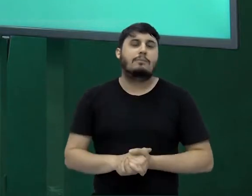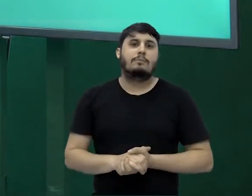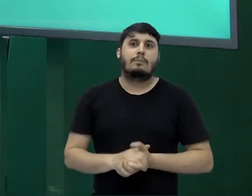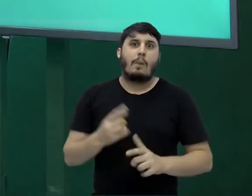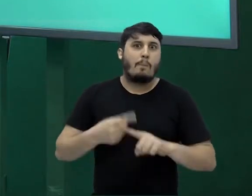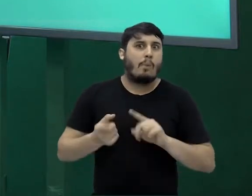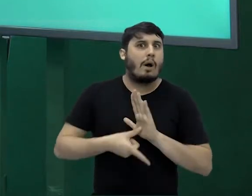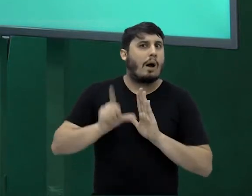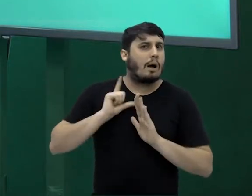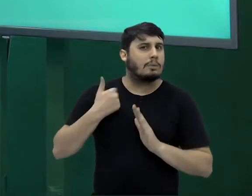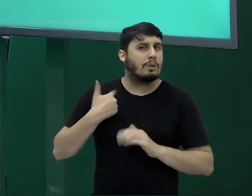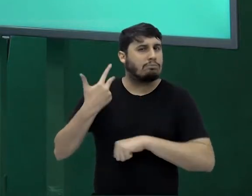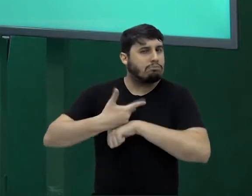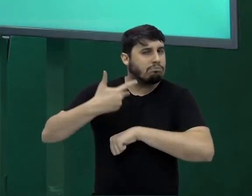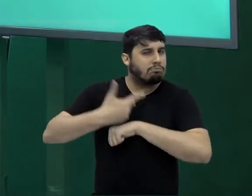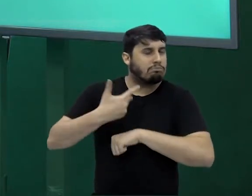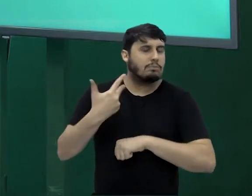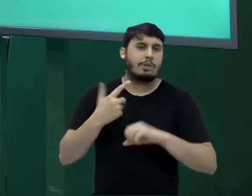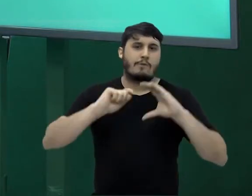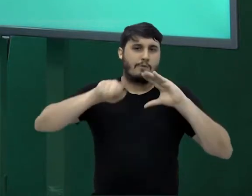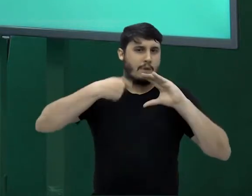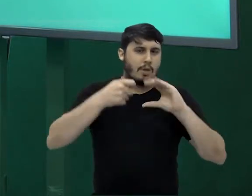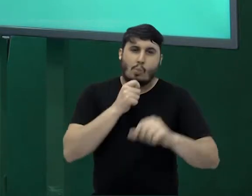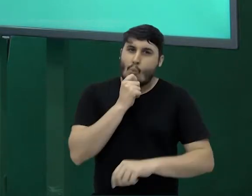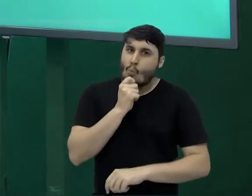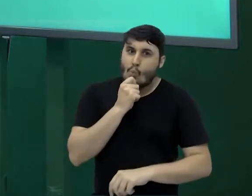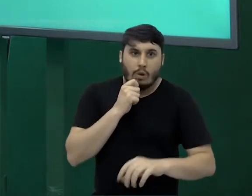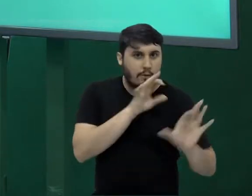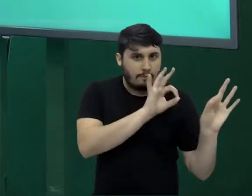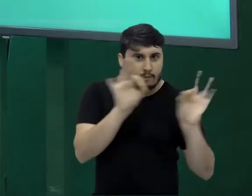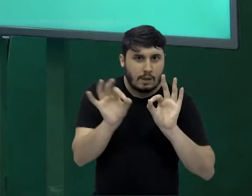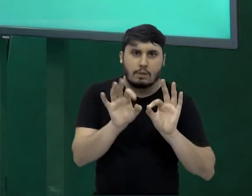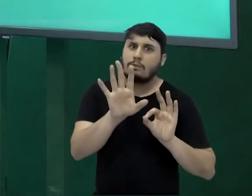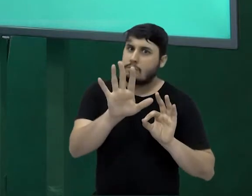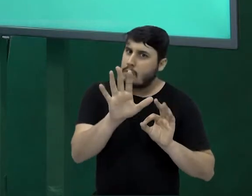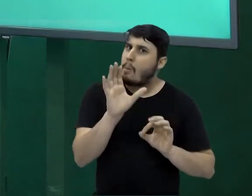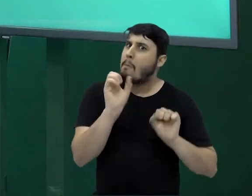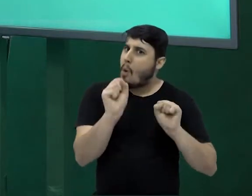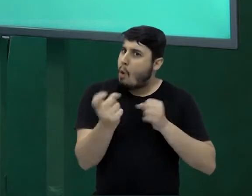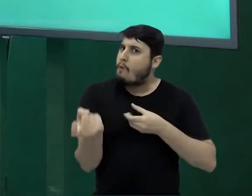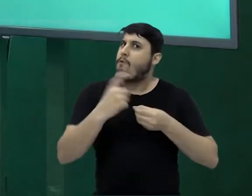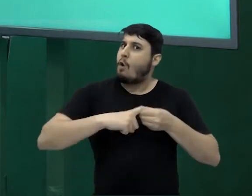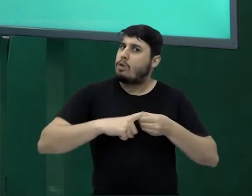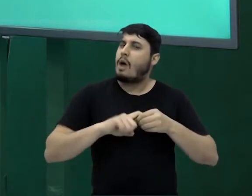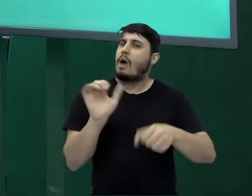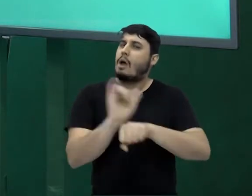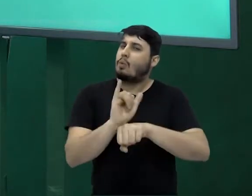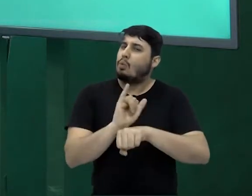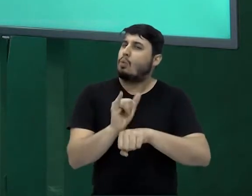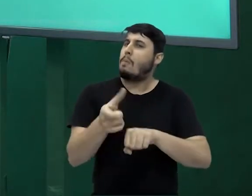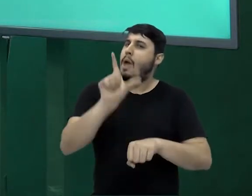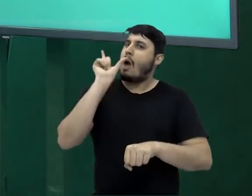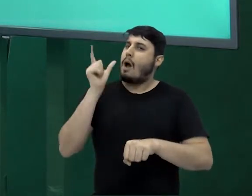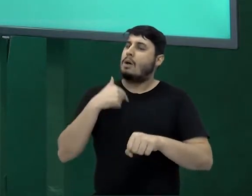num outro vídeo, tá? Que se você não viu ainda, corre lá, volta lá para ver, que é